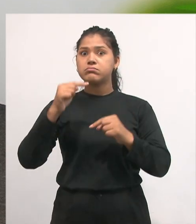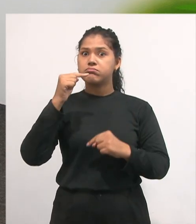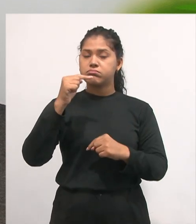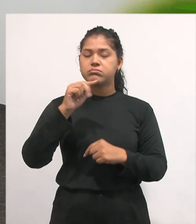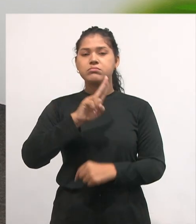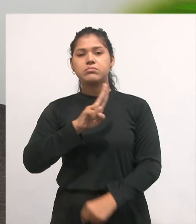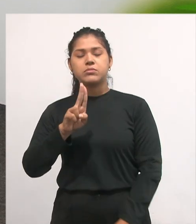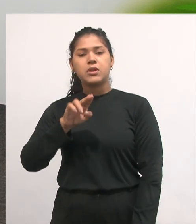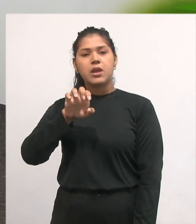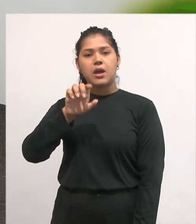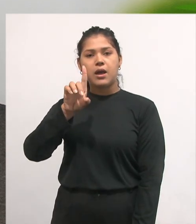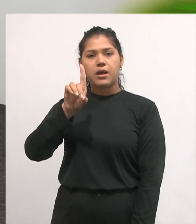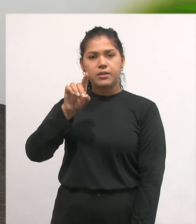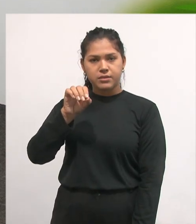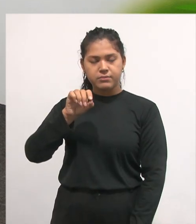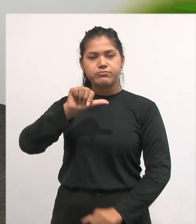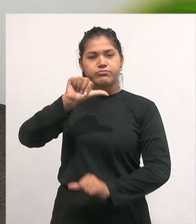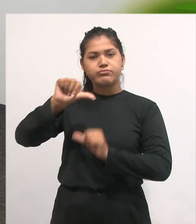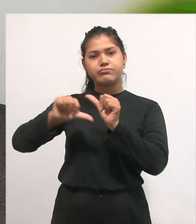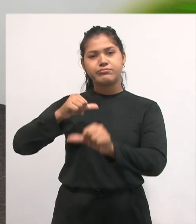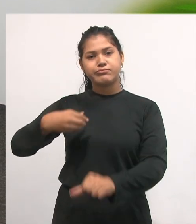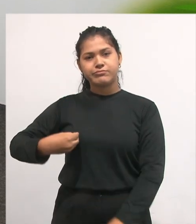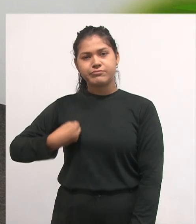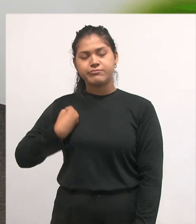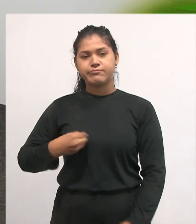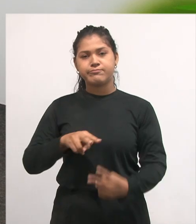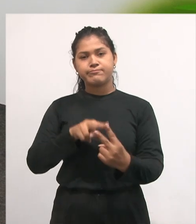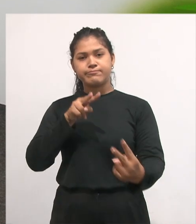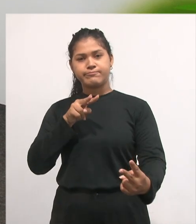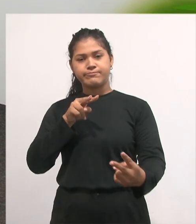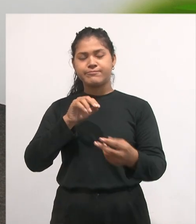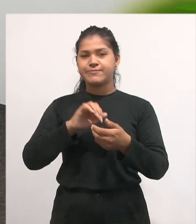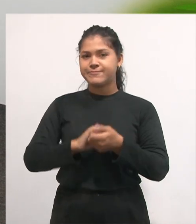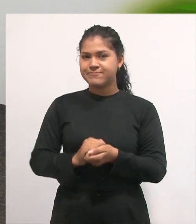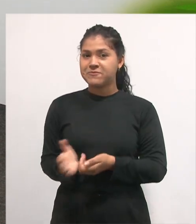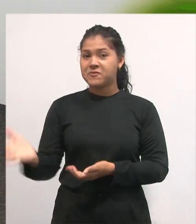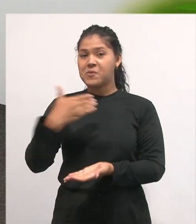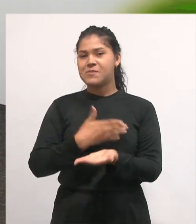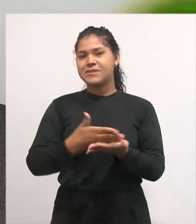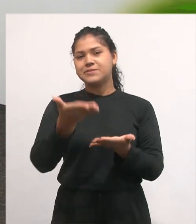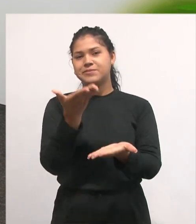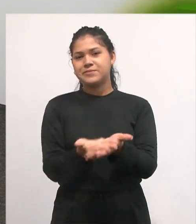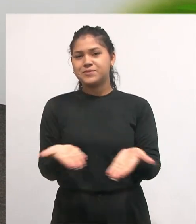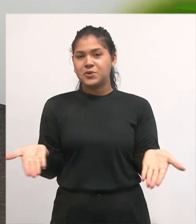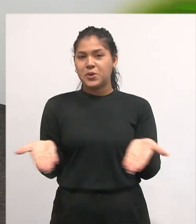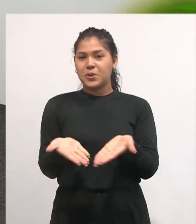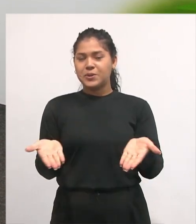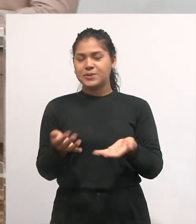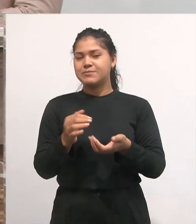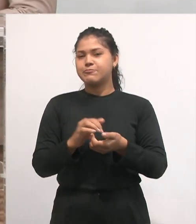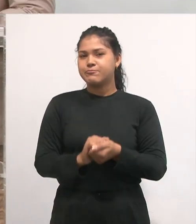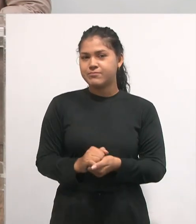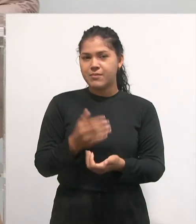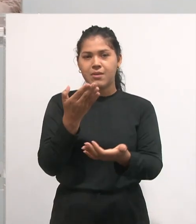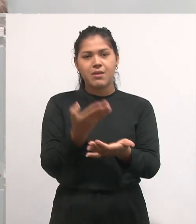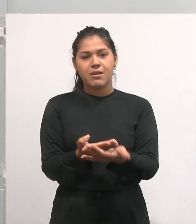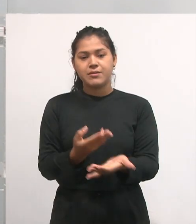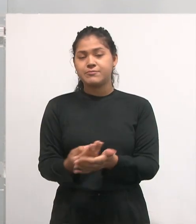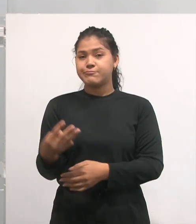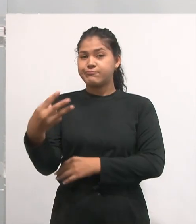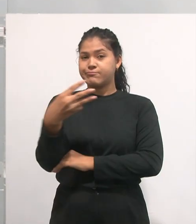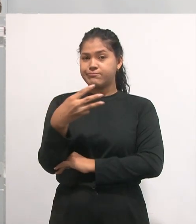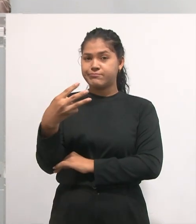palavra EAD, mudando realidades. Muito bem, vamos iniciar a nossa aula de hoje, a nossa terceira